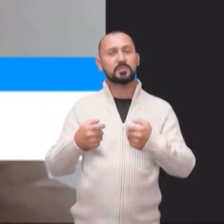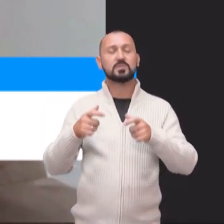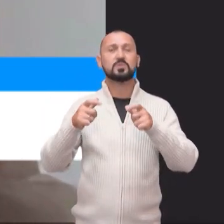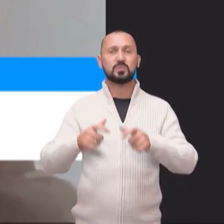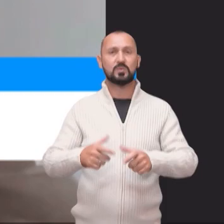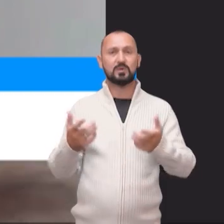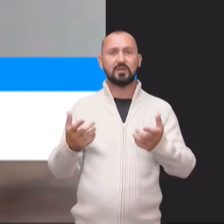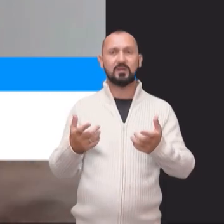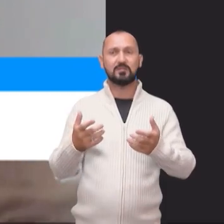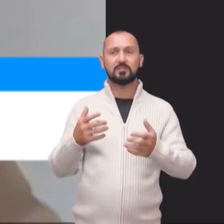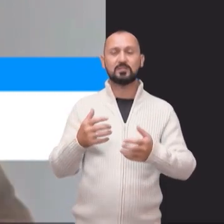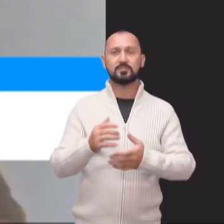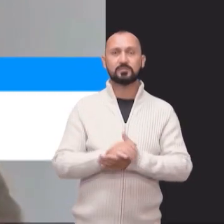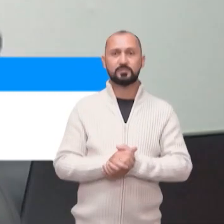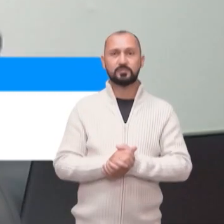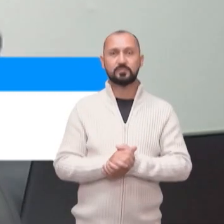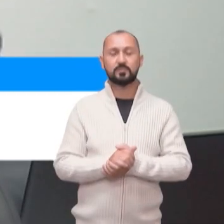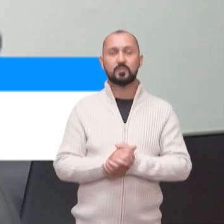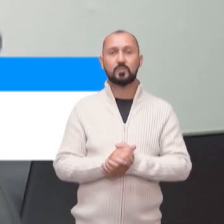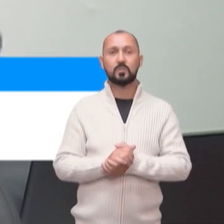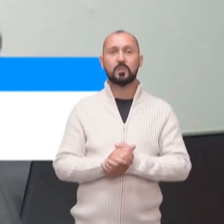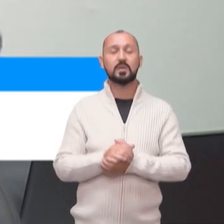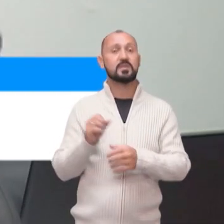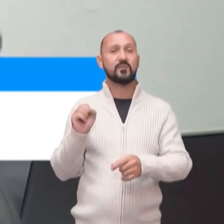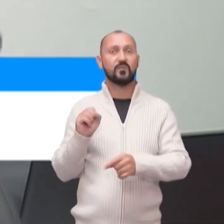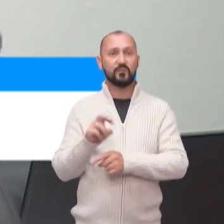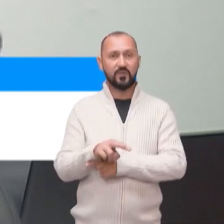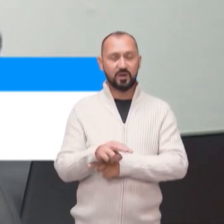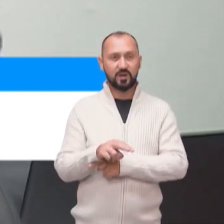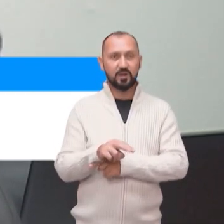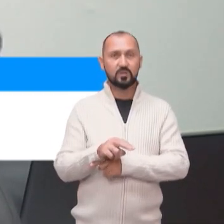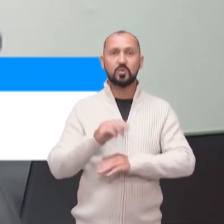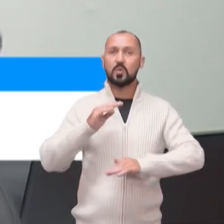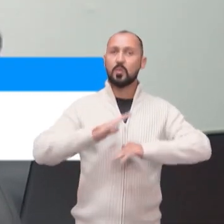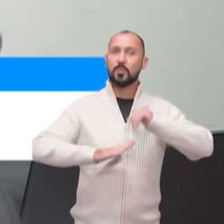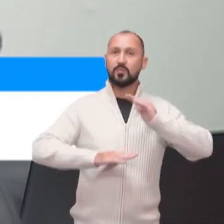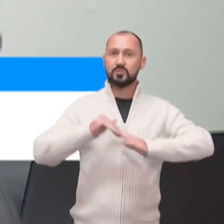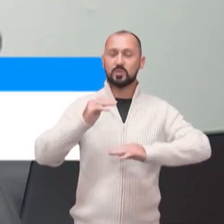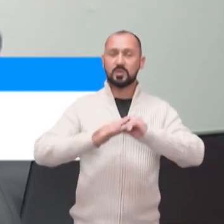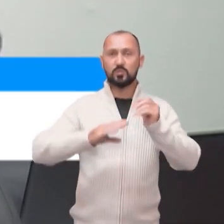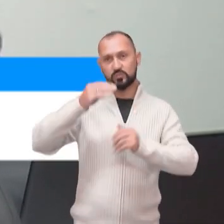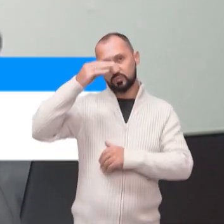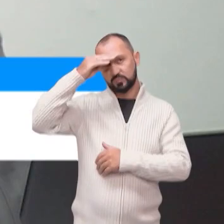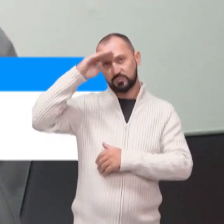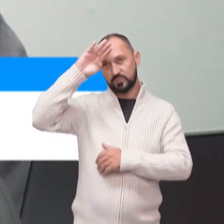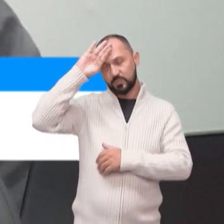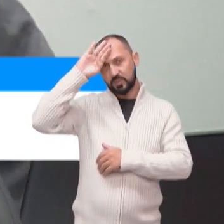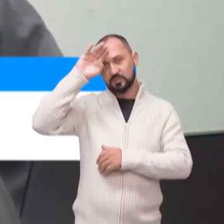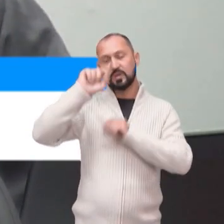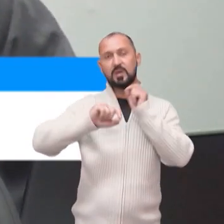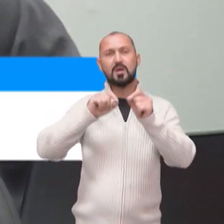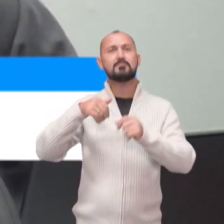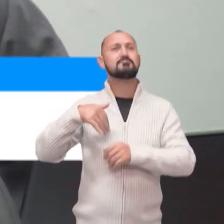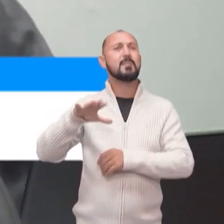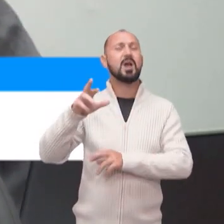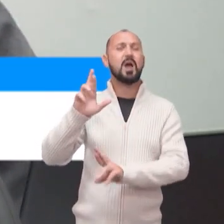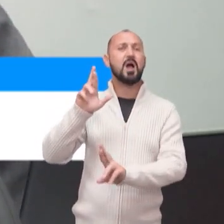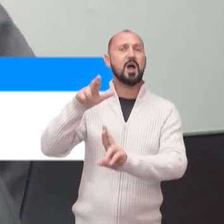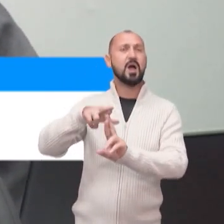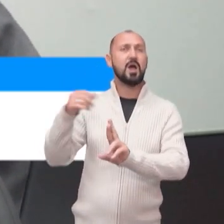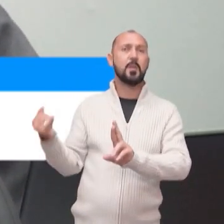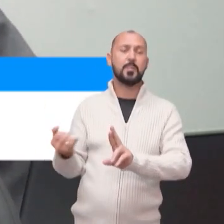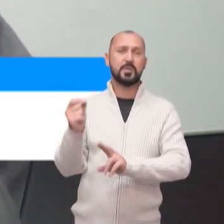espaço. E às vezes não possuem. A função do profissional de enfermagem é uma das